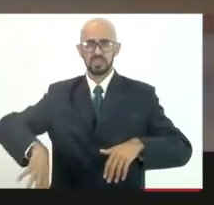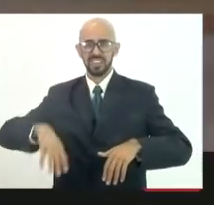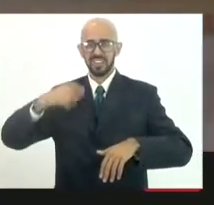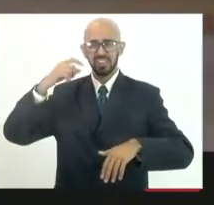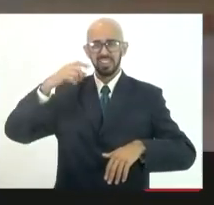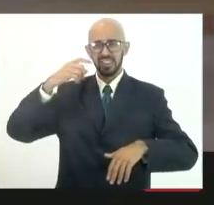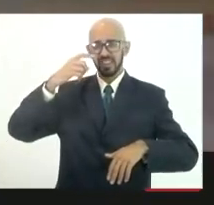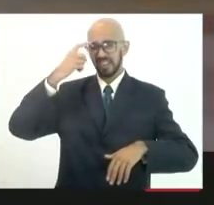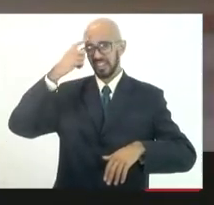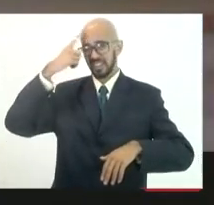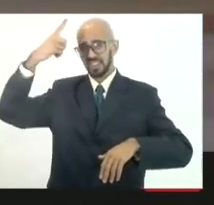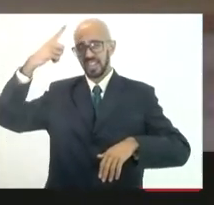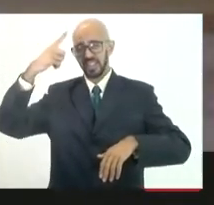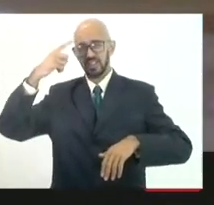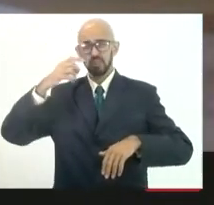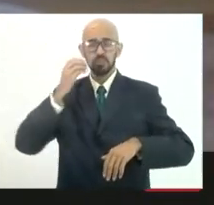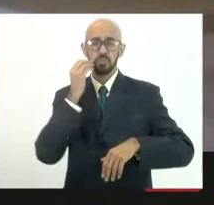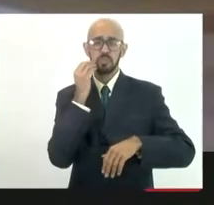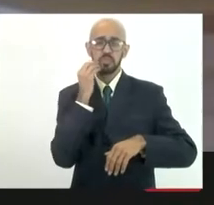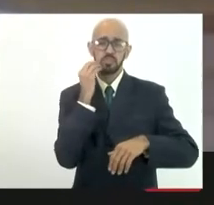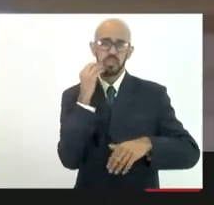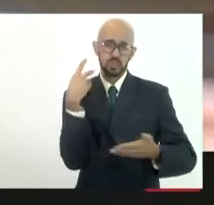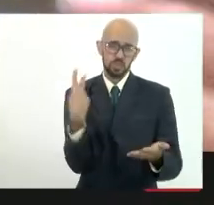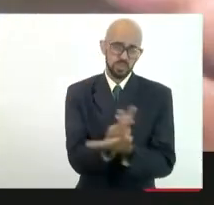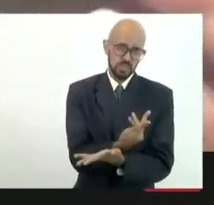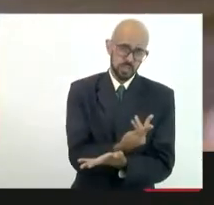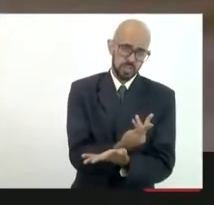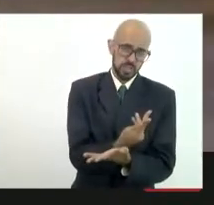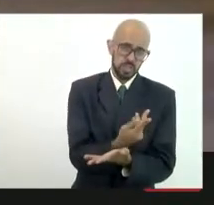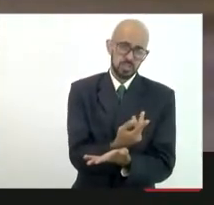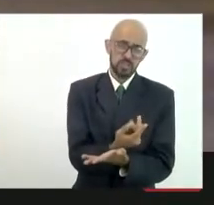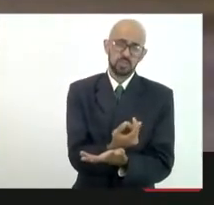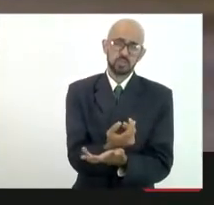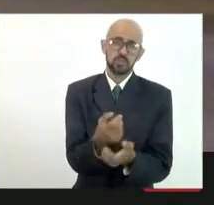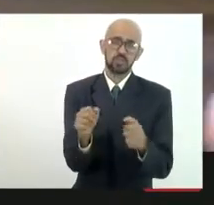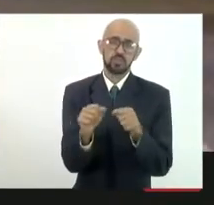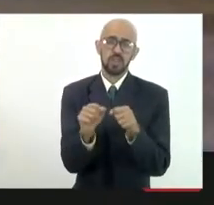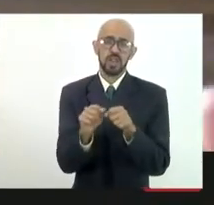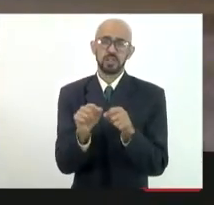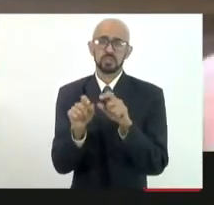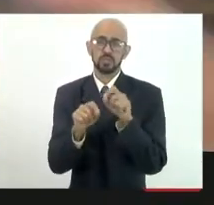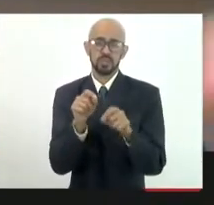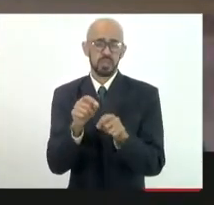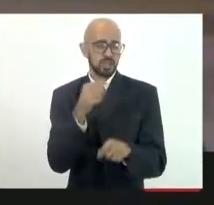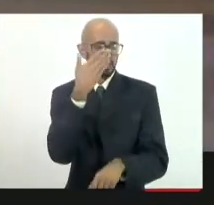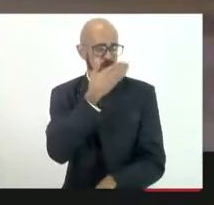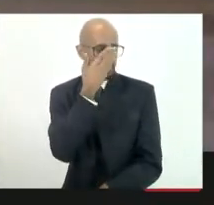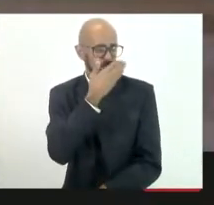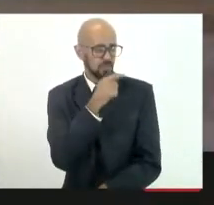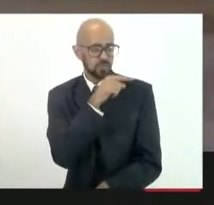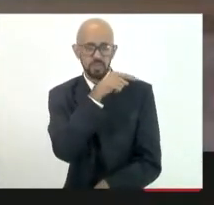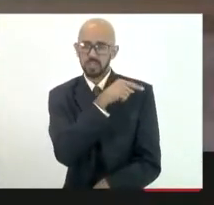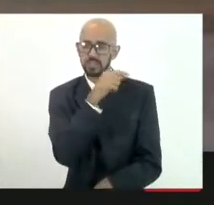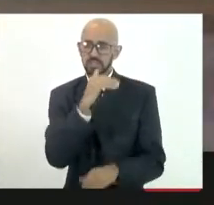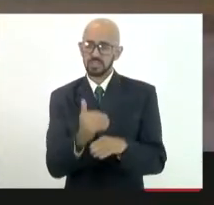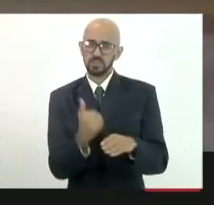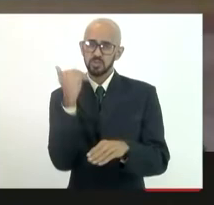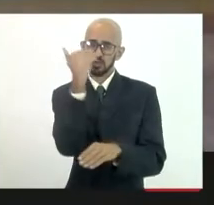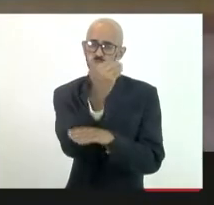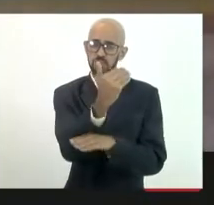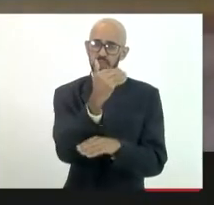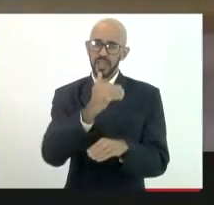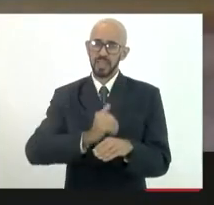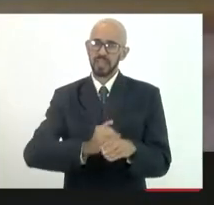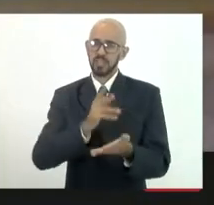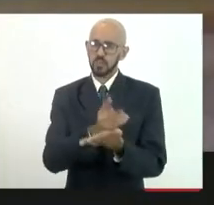que isso poderia estar acontecendo. O que mostra como essa invisibilização ela opera e, ao mesmo tempo, como ela